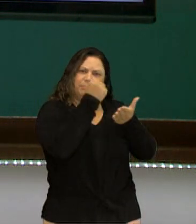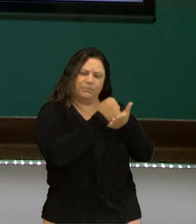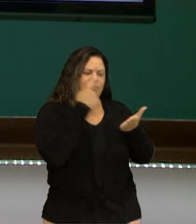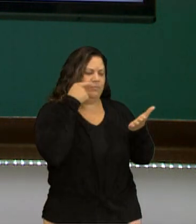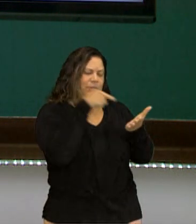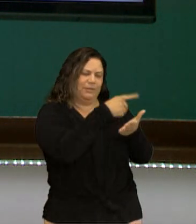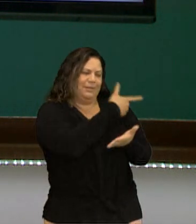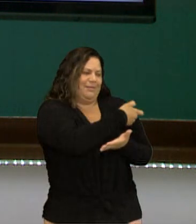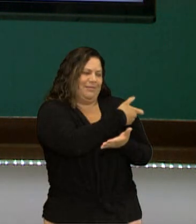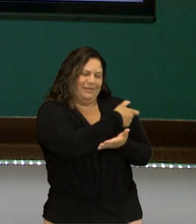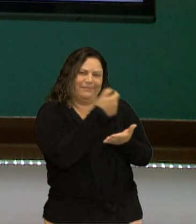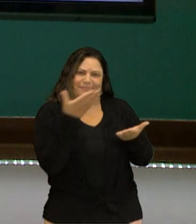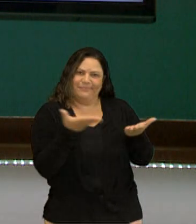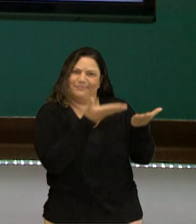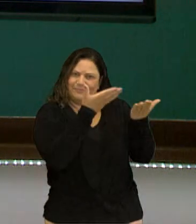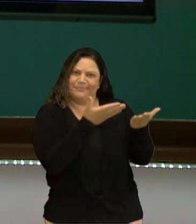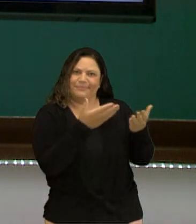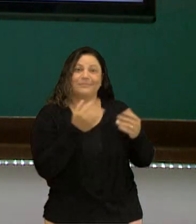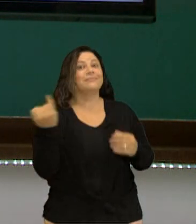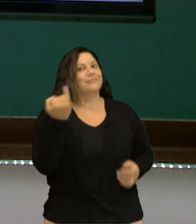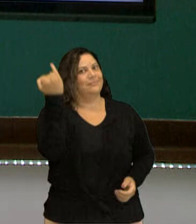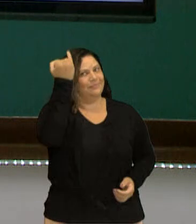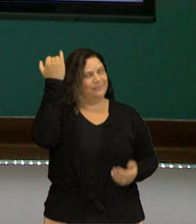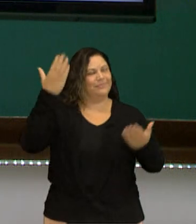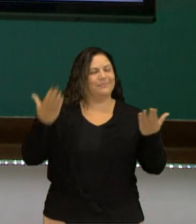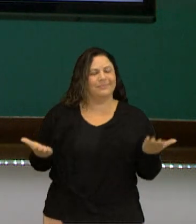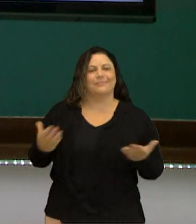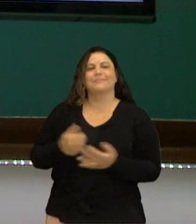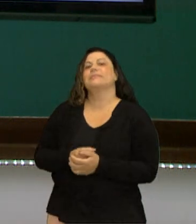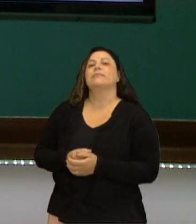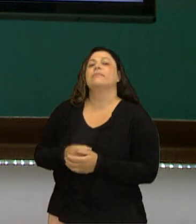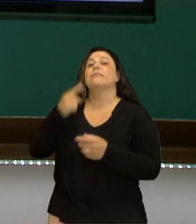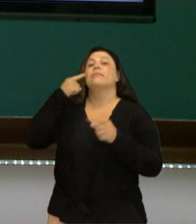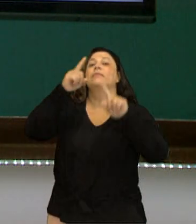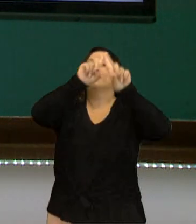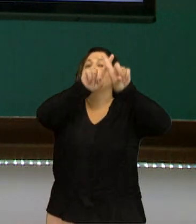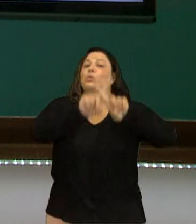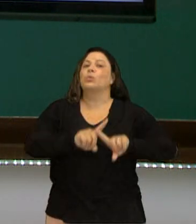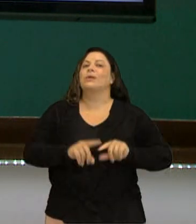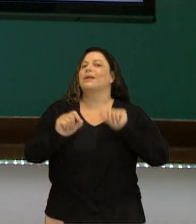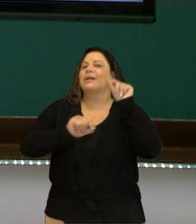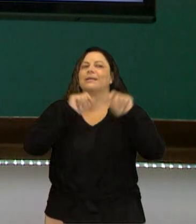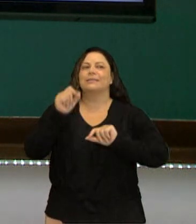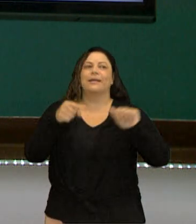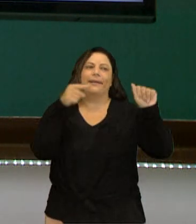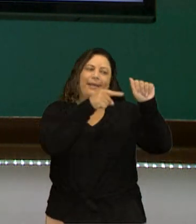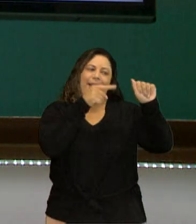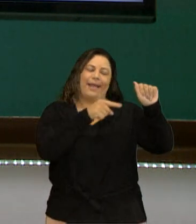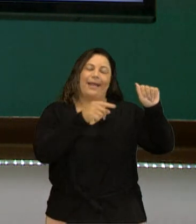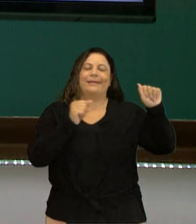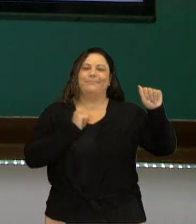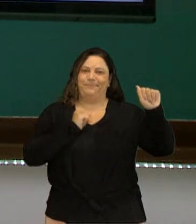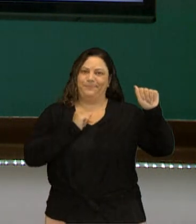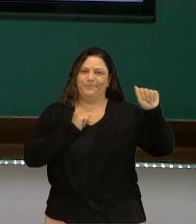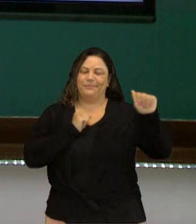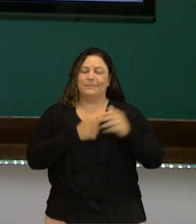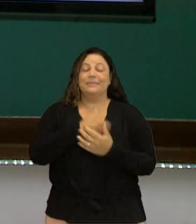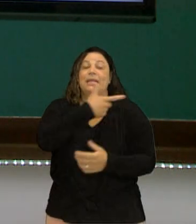cartão de vacinação? Super importante. Então vamos ver a alternativa correta? Letra A. A